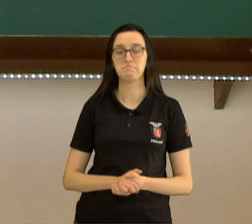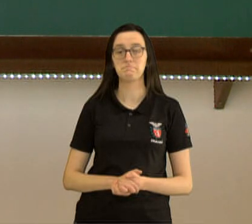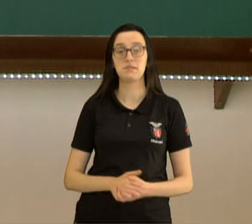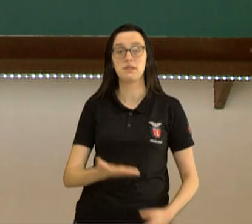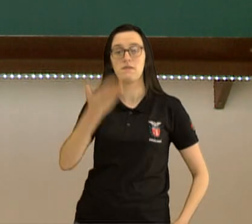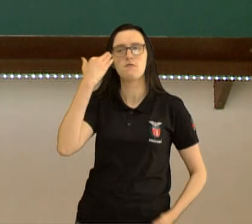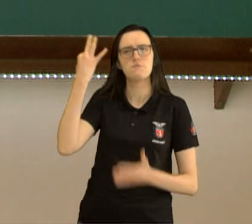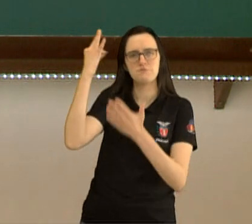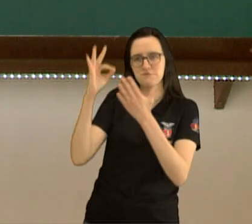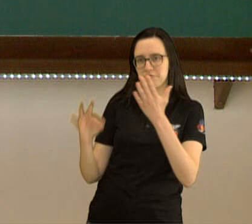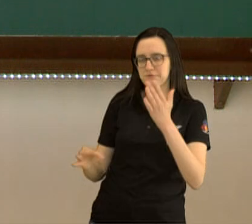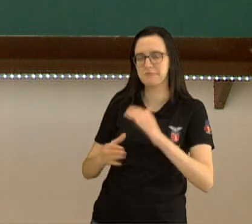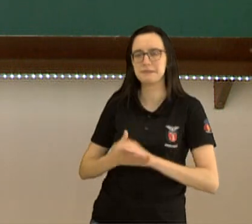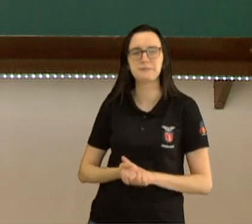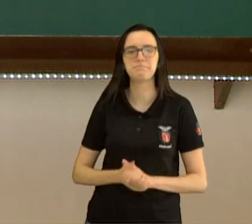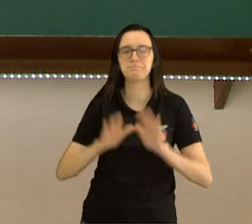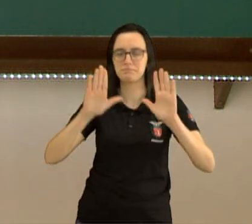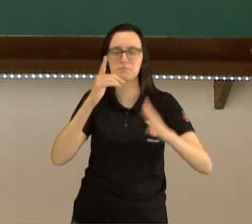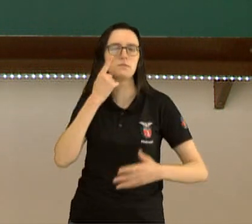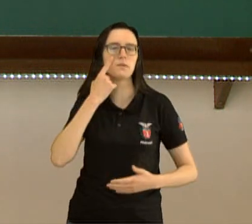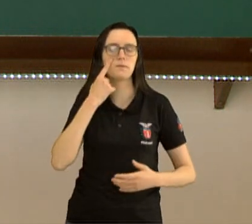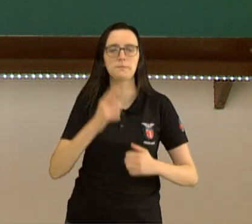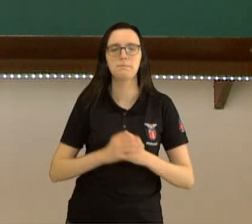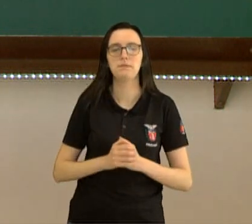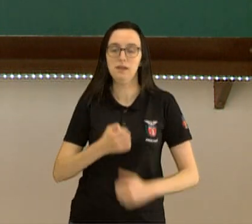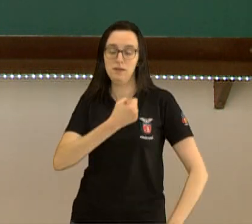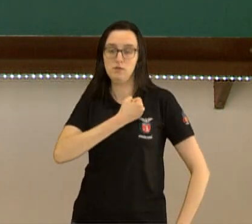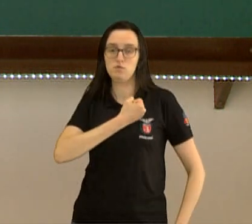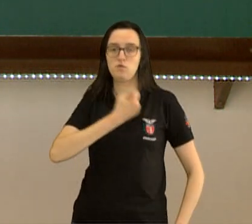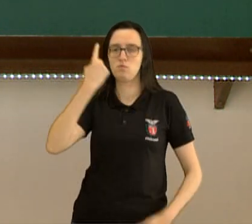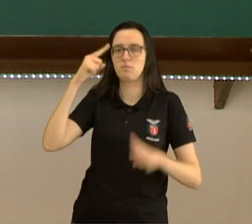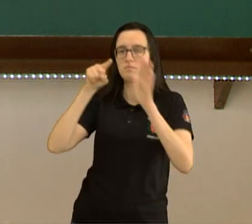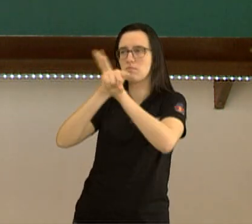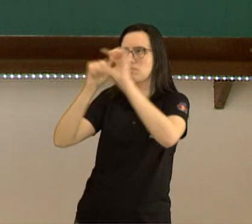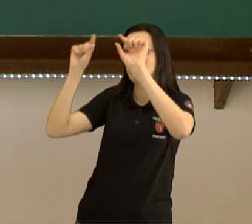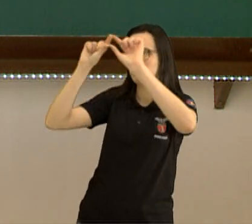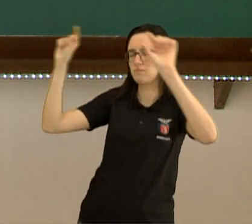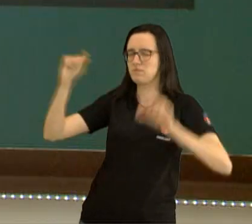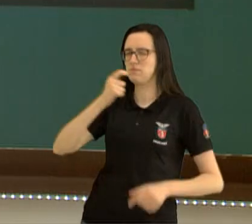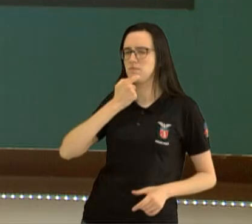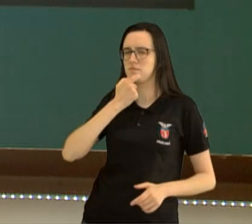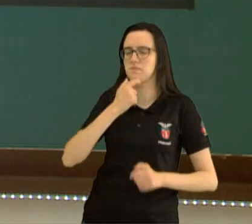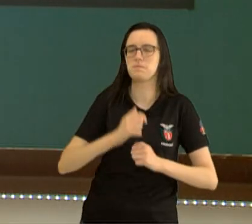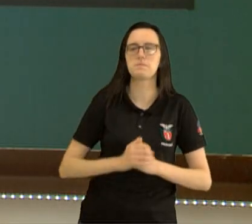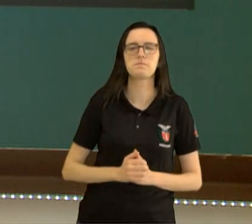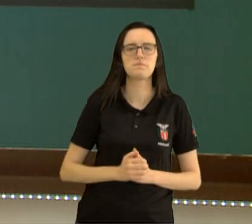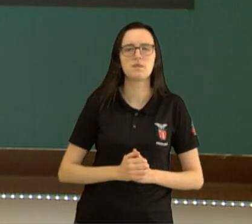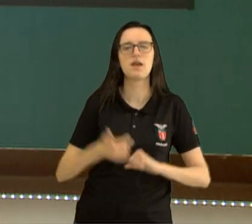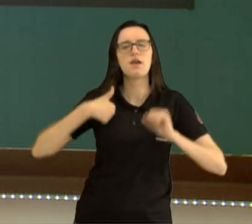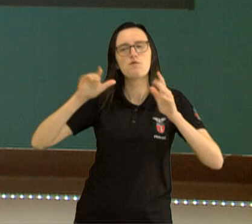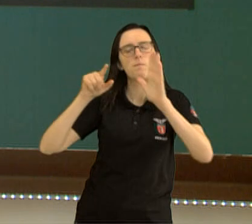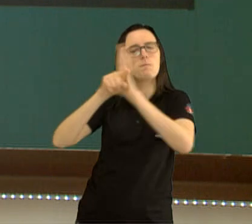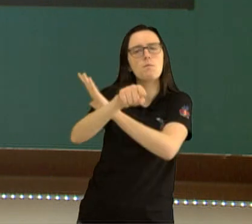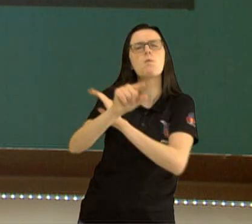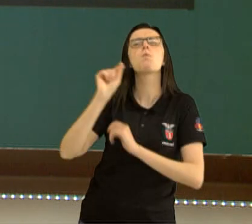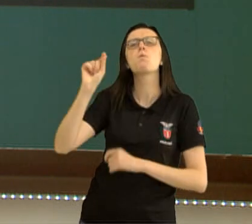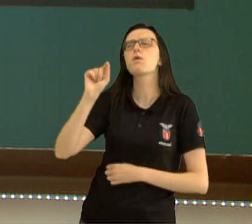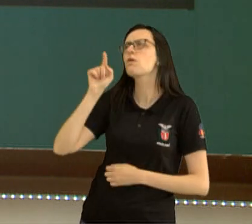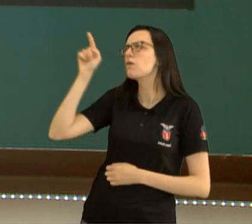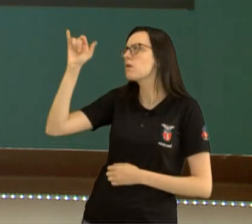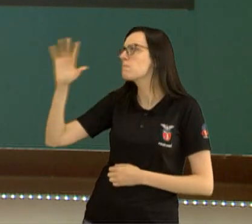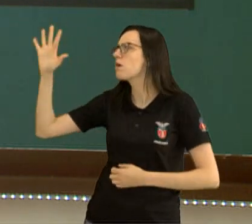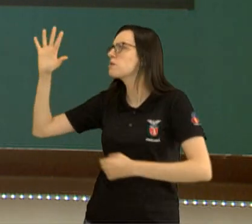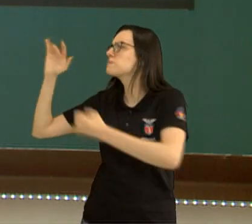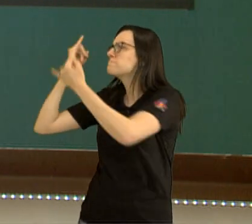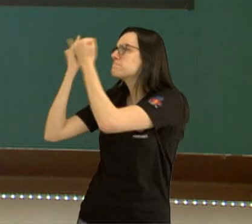Vamos corrigir então? Seguinte, na número 1, what do all these pictures have in common? Eu tinha perguntado o que todas essas imagens